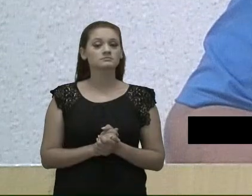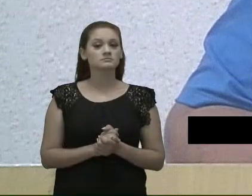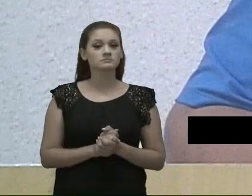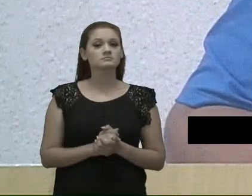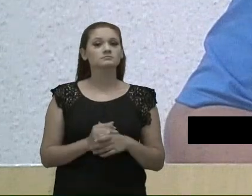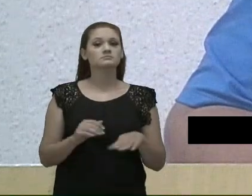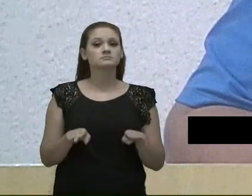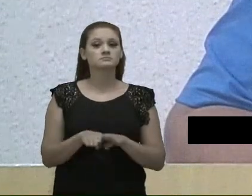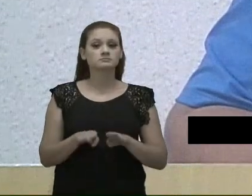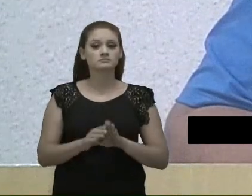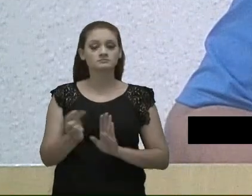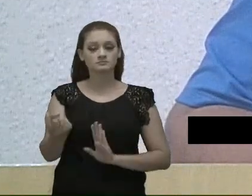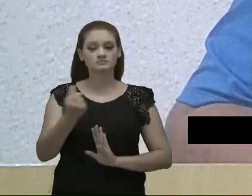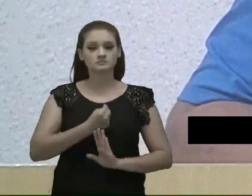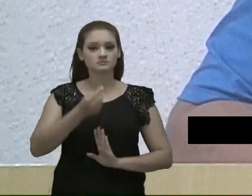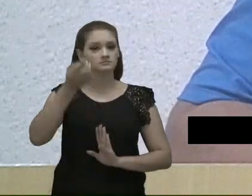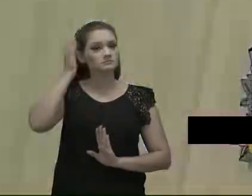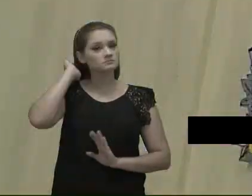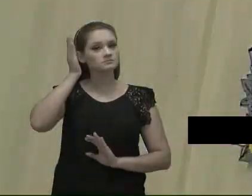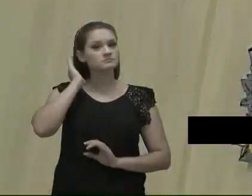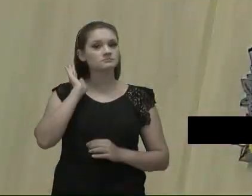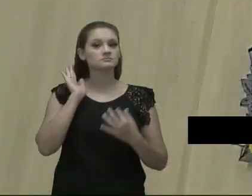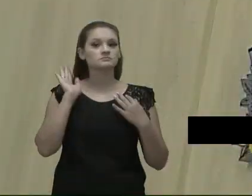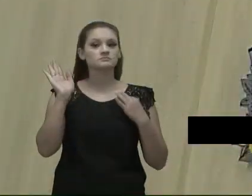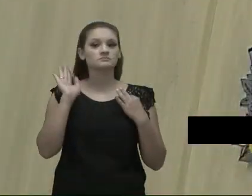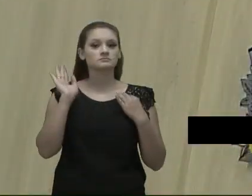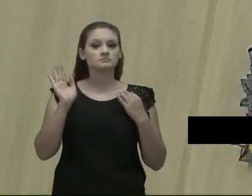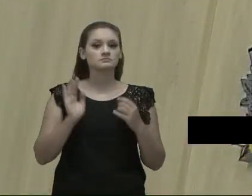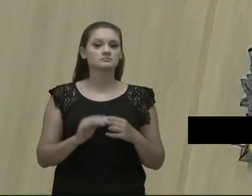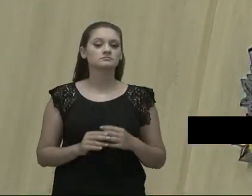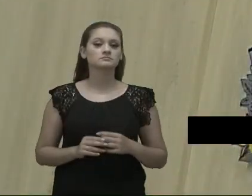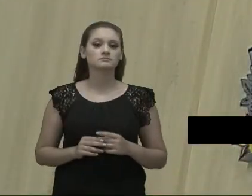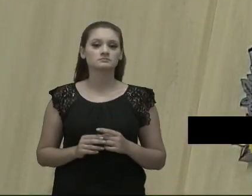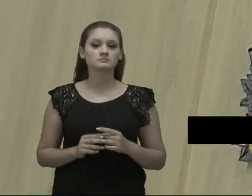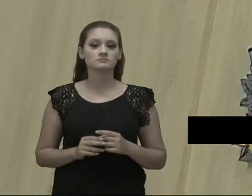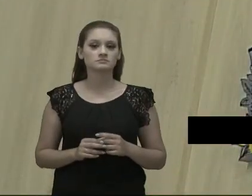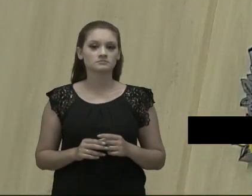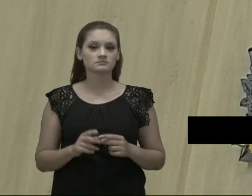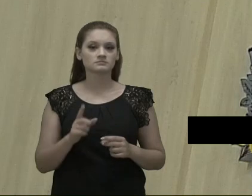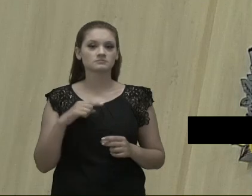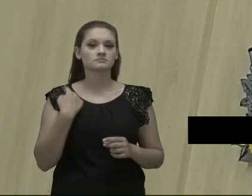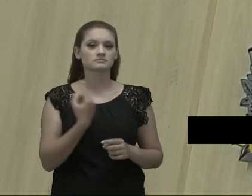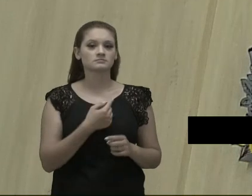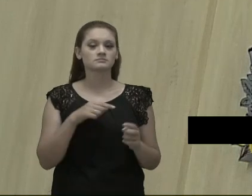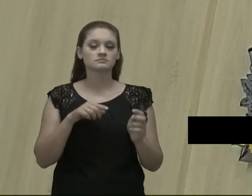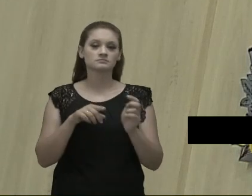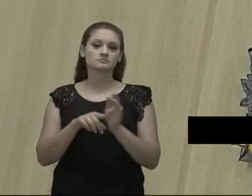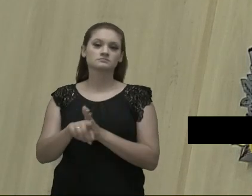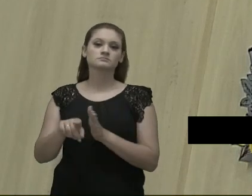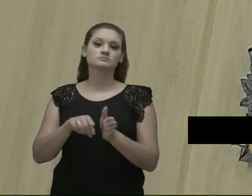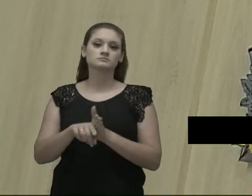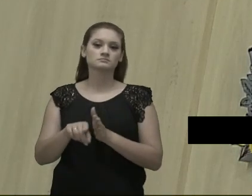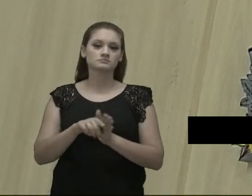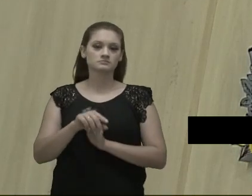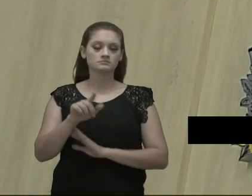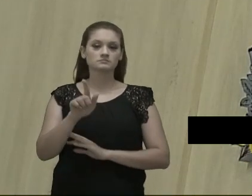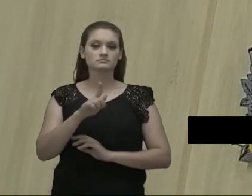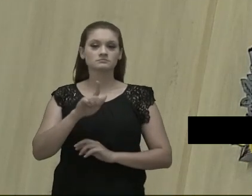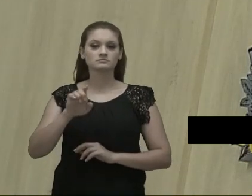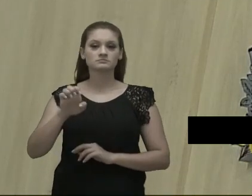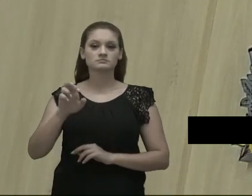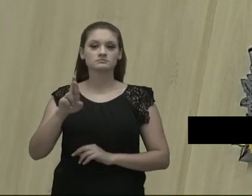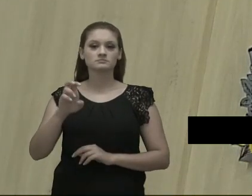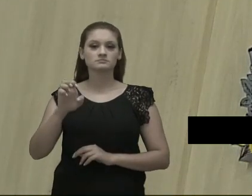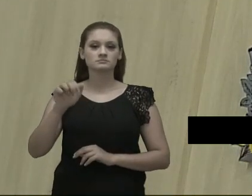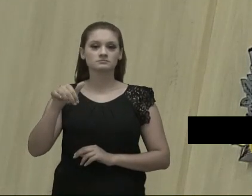principalmente se vier aqui para Taubaté. É pela ordem. Presidente, acho que caberia a gente questionar a gerente da Chavantes, que